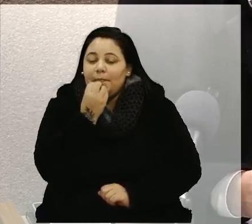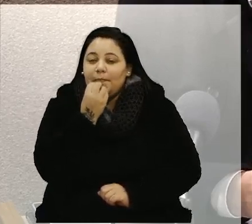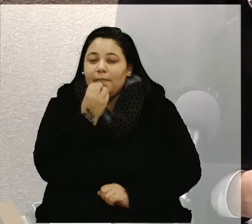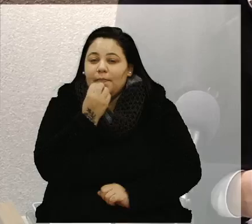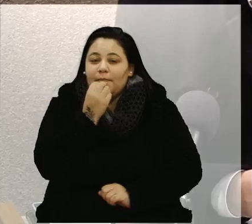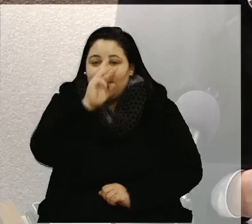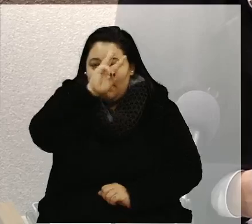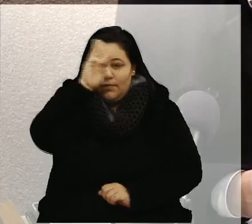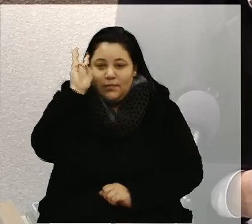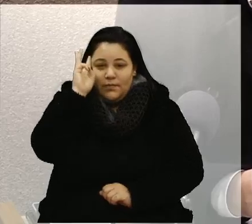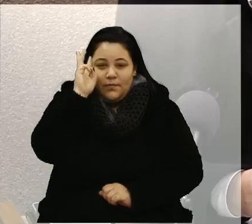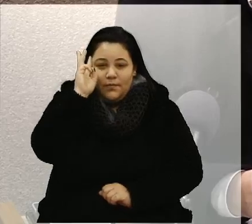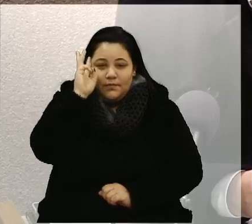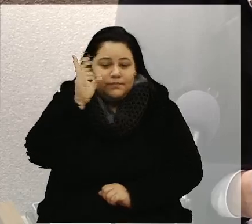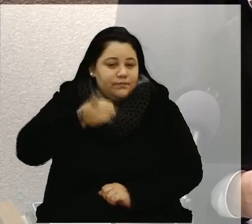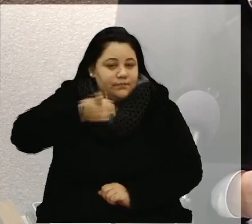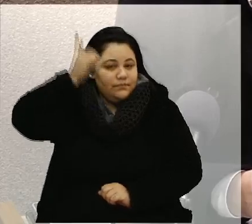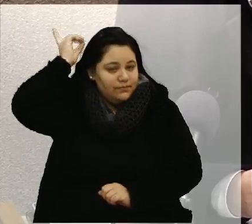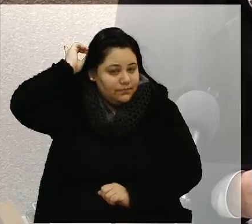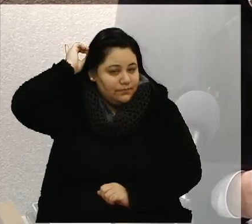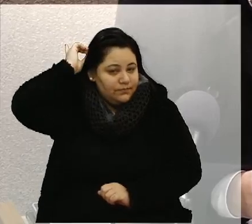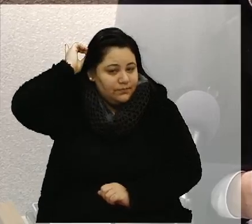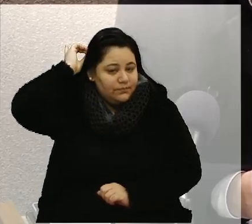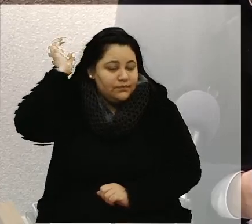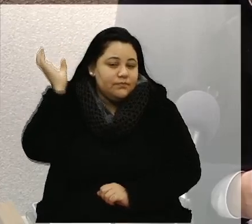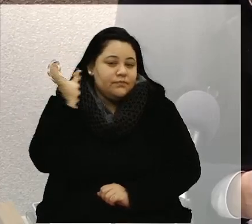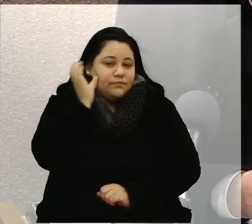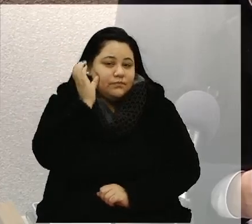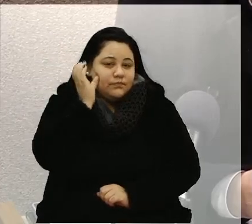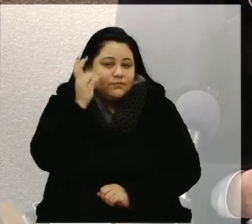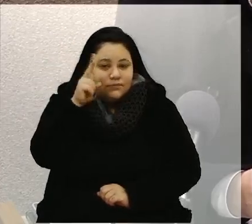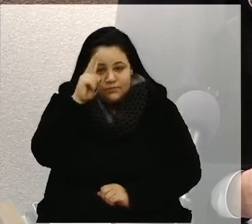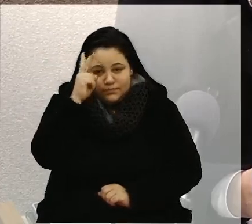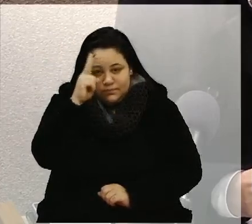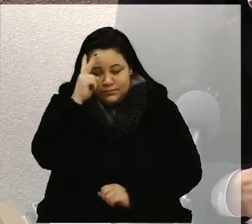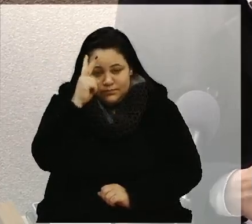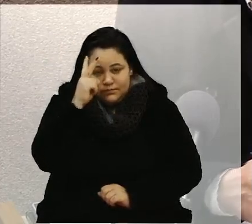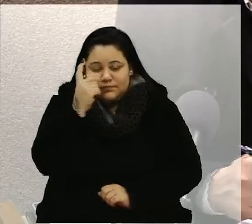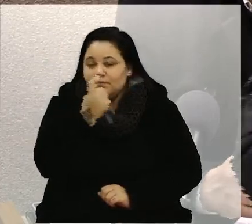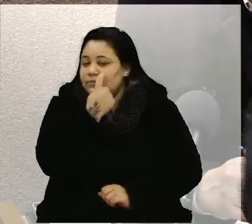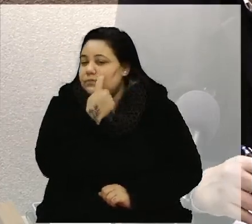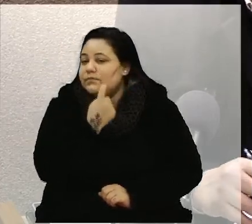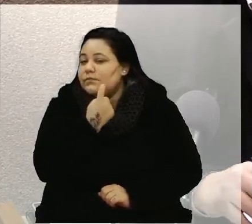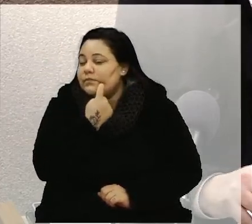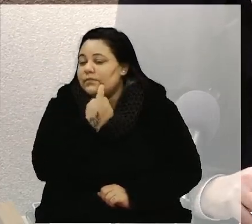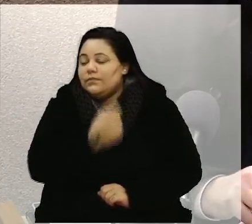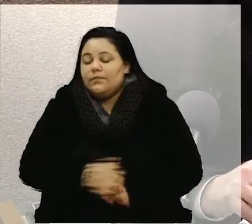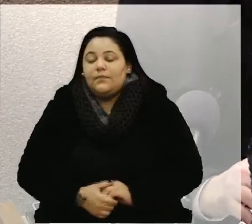Juliano Valim, Lucas Dil ou Mercadori, Velocino Uez e Wagner Petrini.